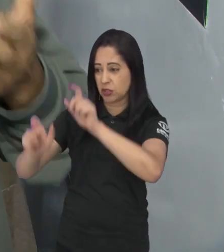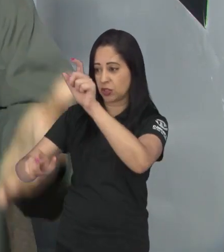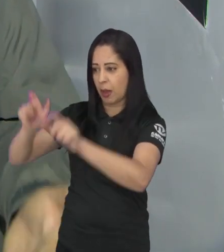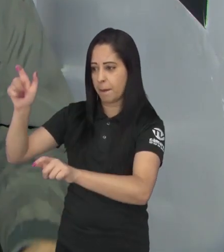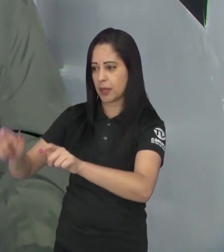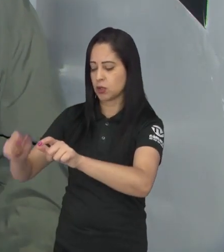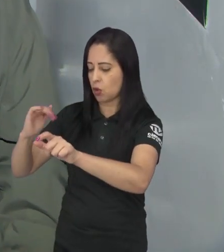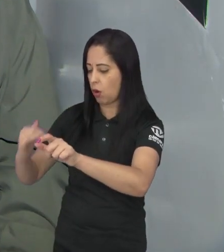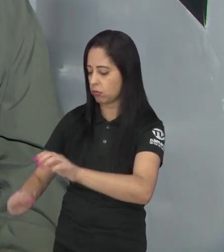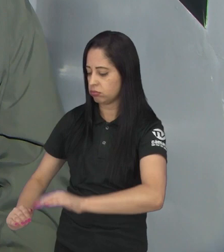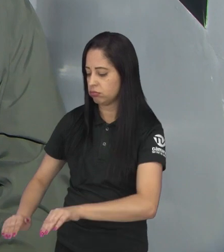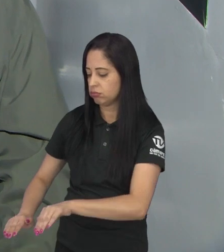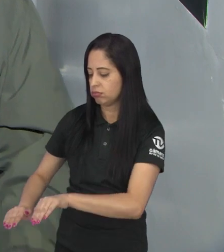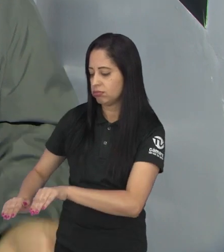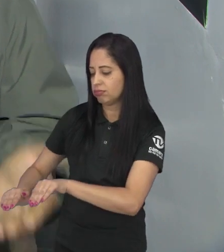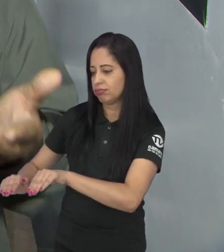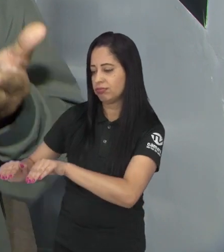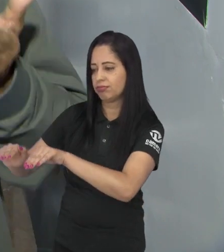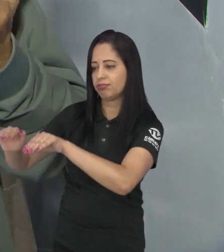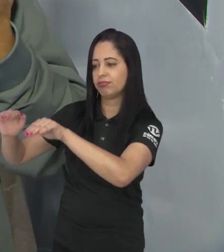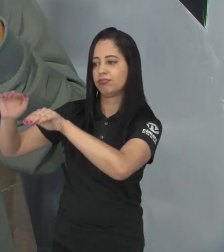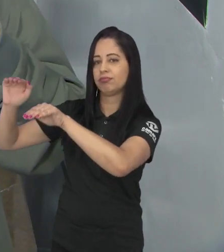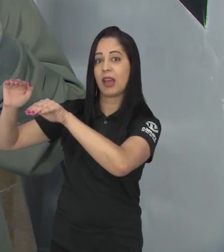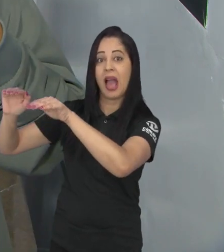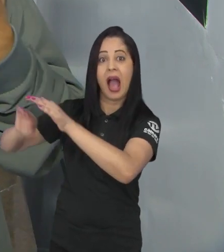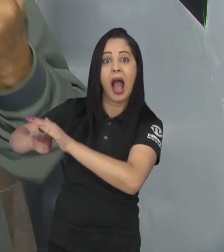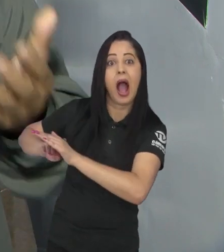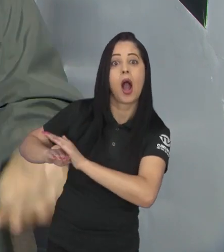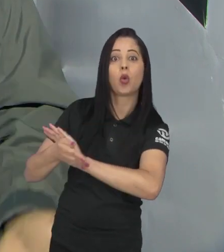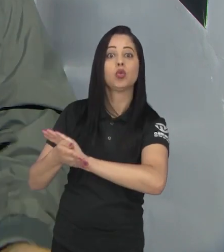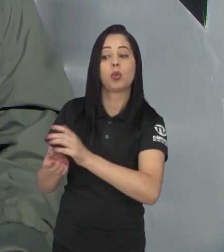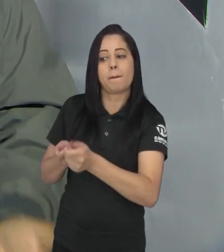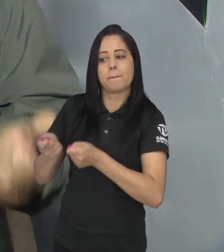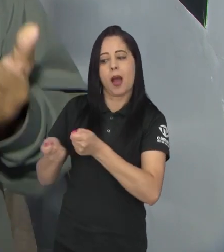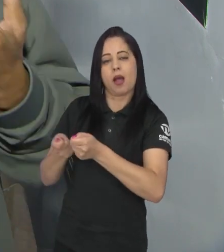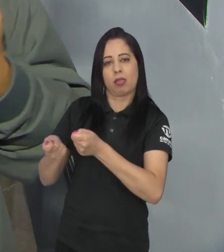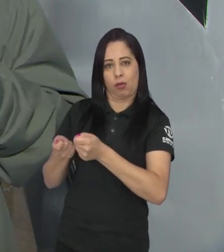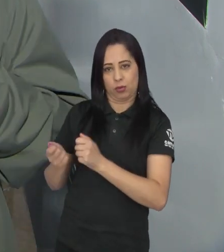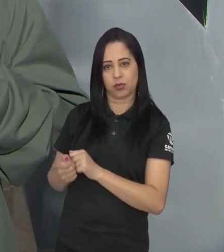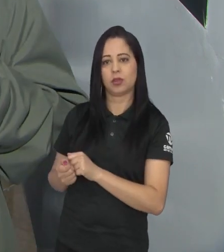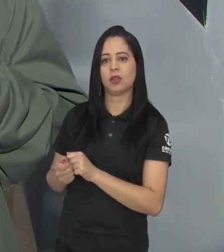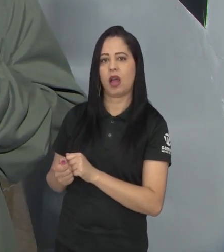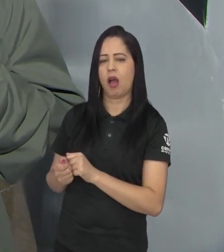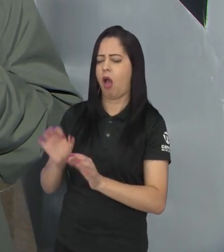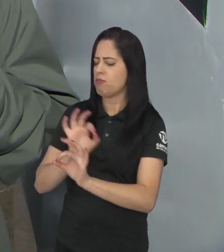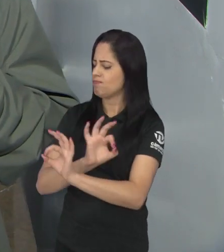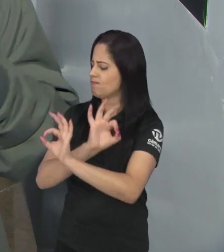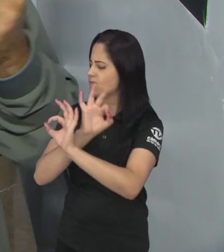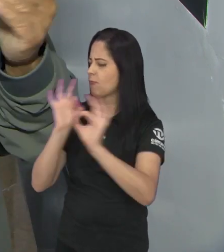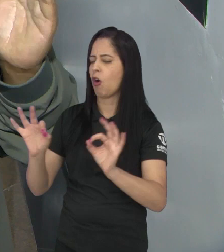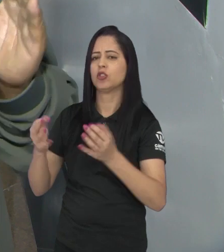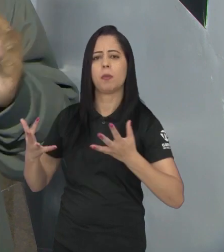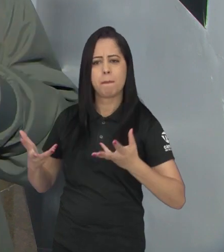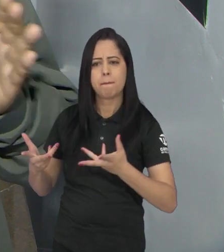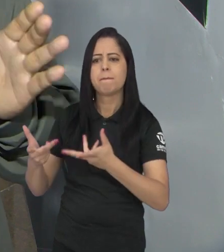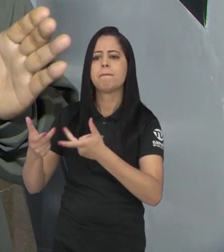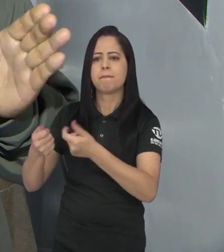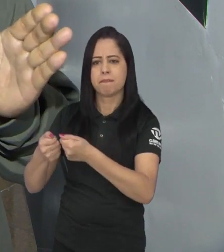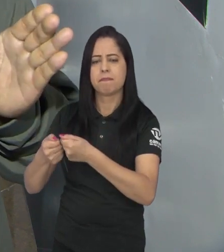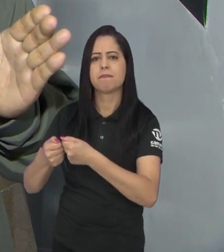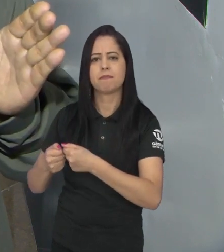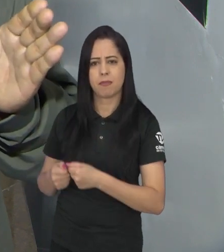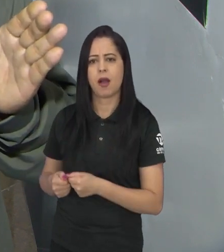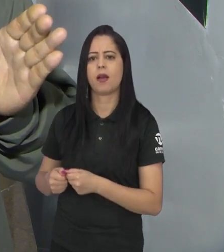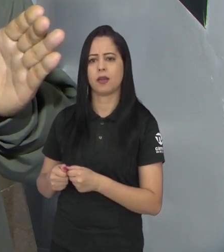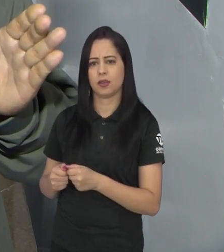pessoa, desde criança, ter o hábito de economizar. Saber gastar, na verdade, né? Então, acho